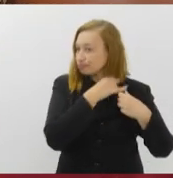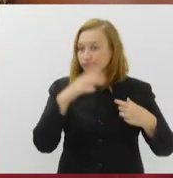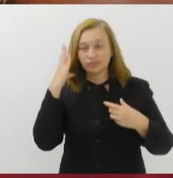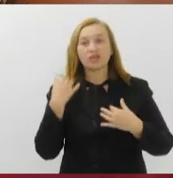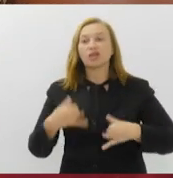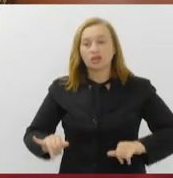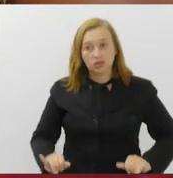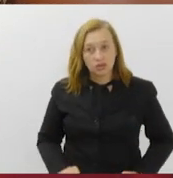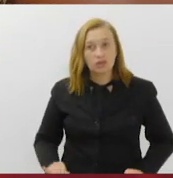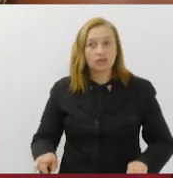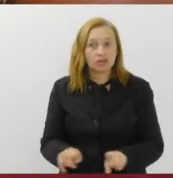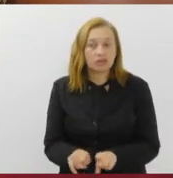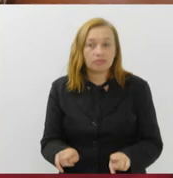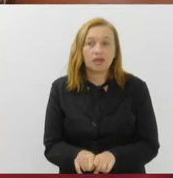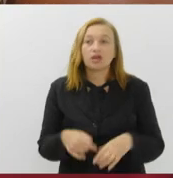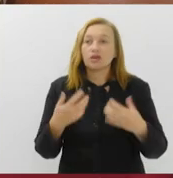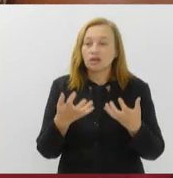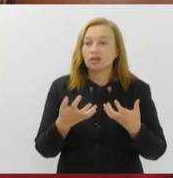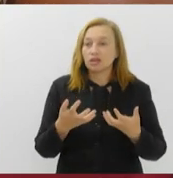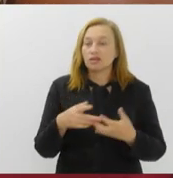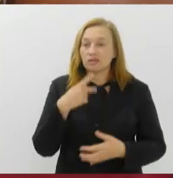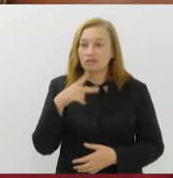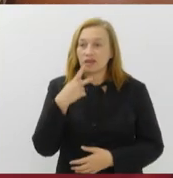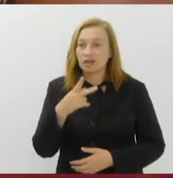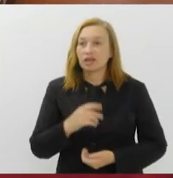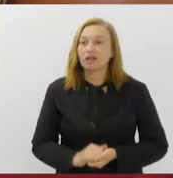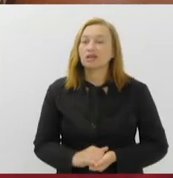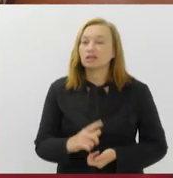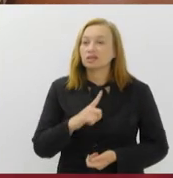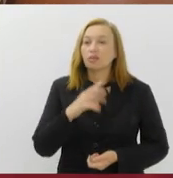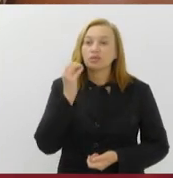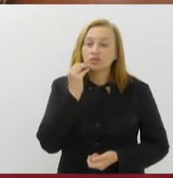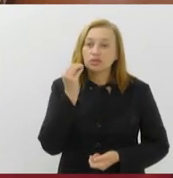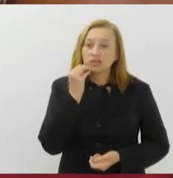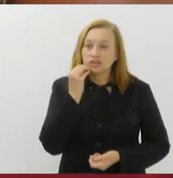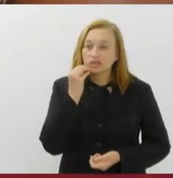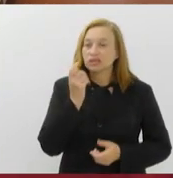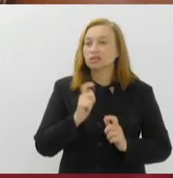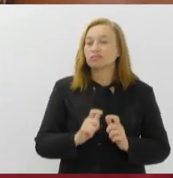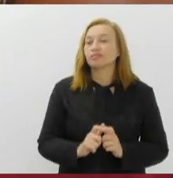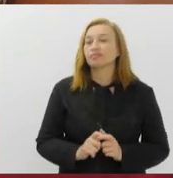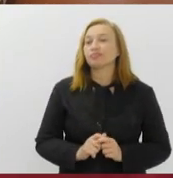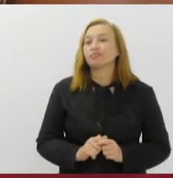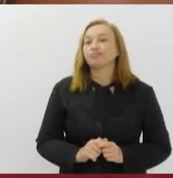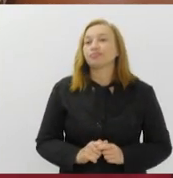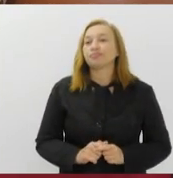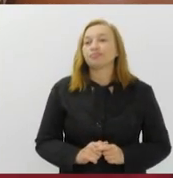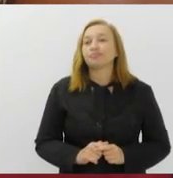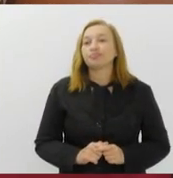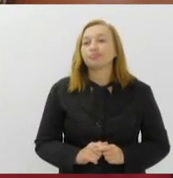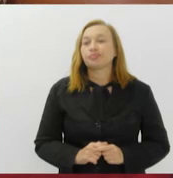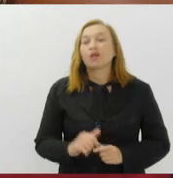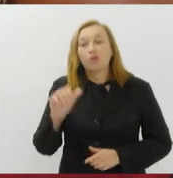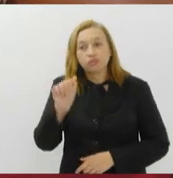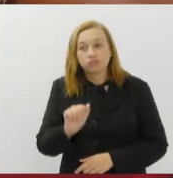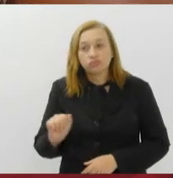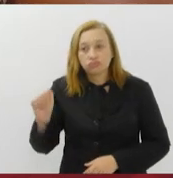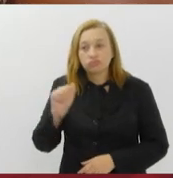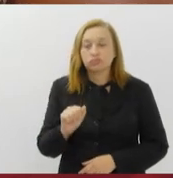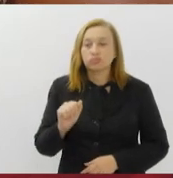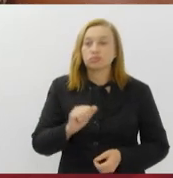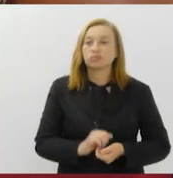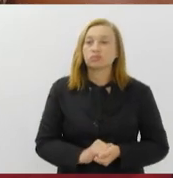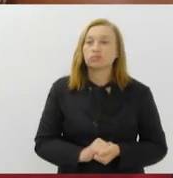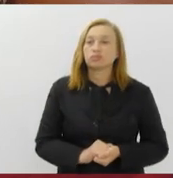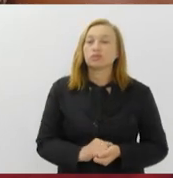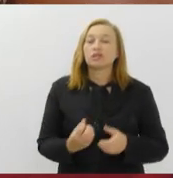né? E eu queria dizer que a gente teve uma oportunidade muito grande de fazer uma associação e de fazer